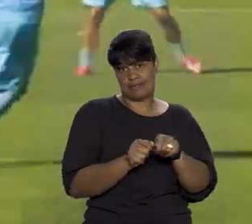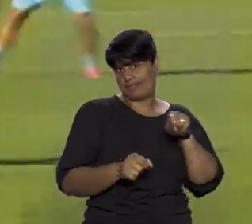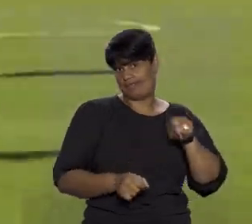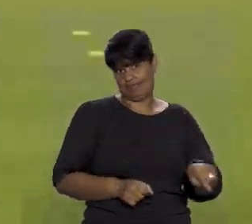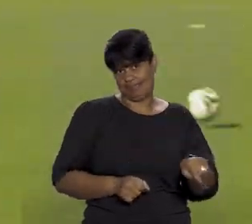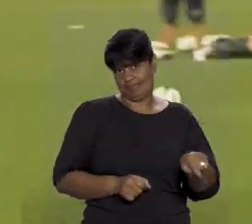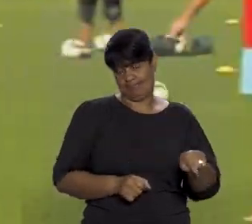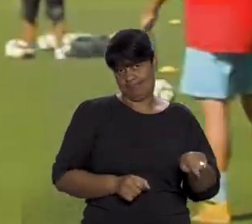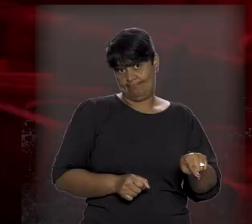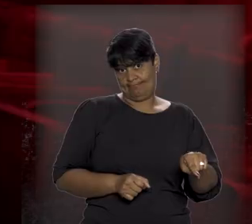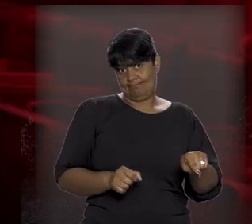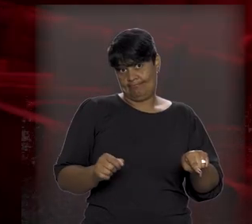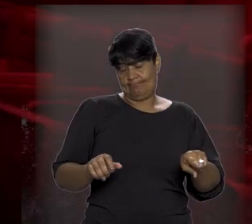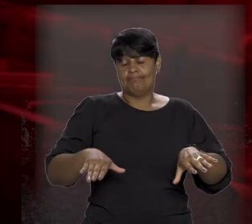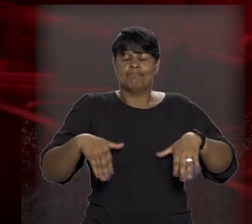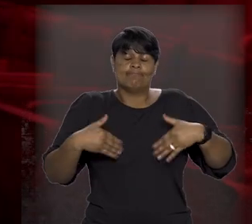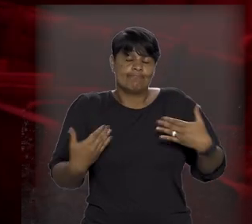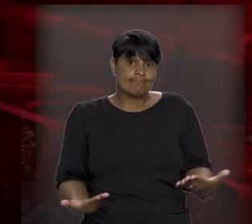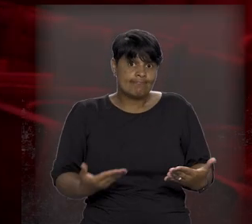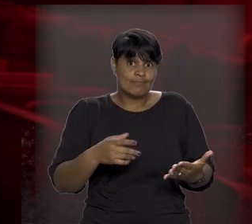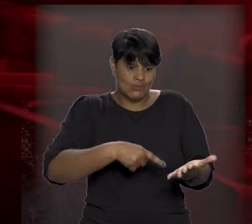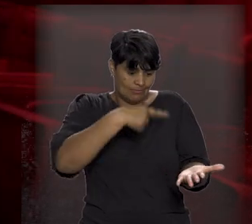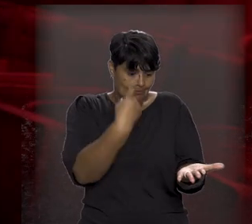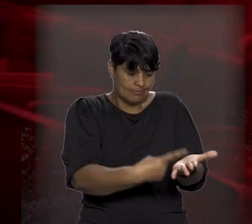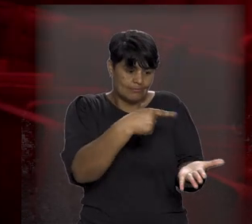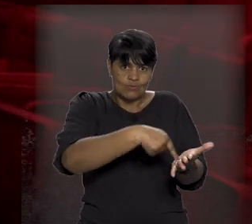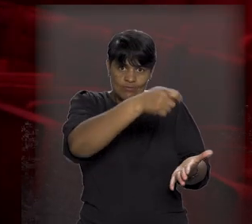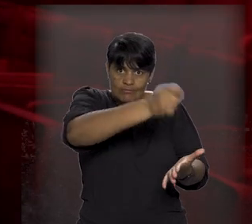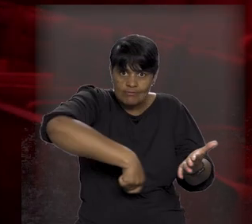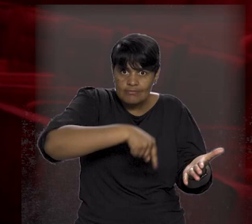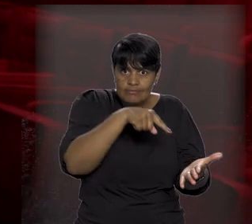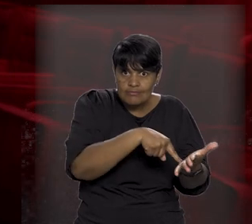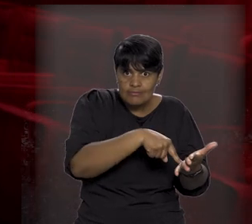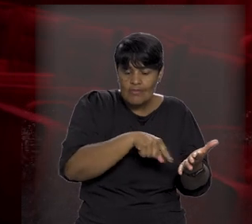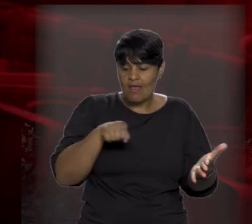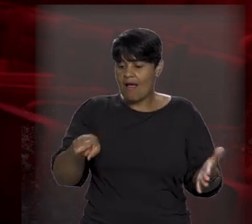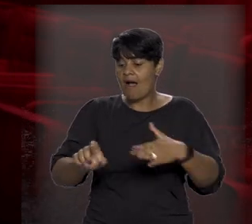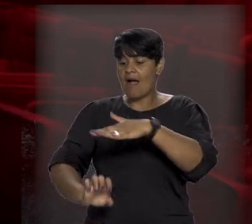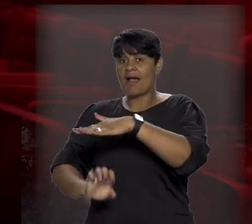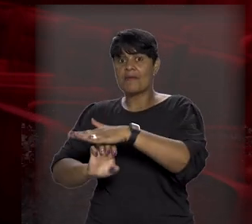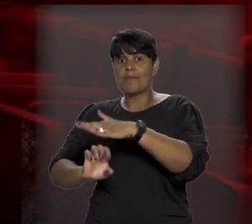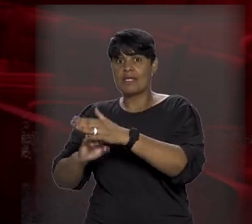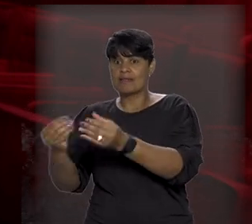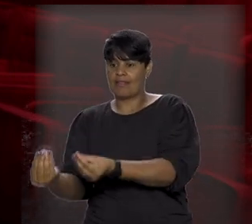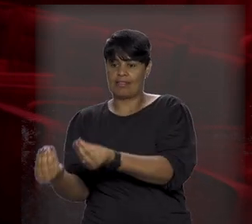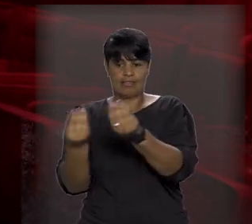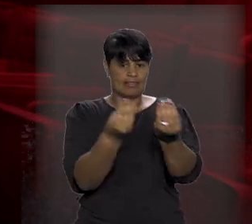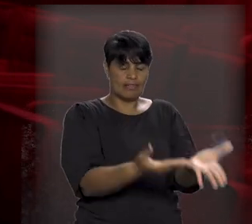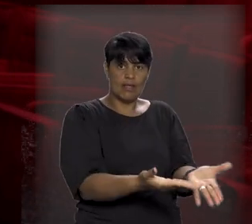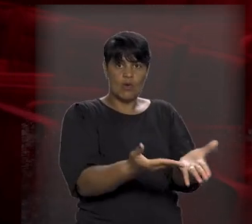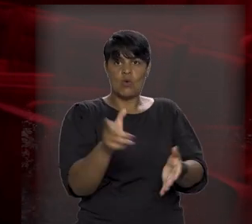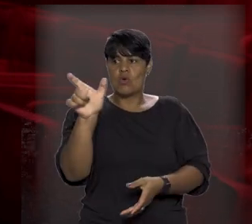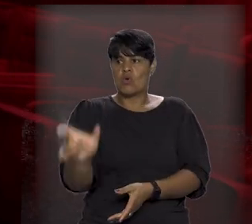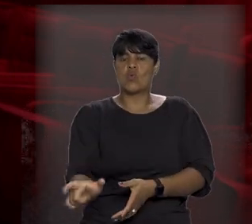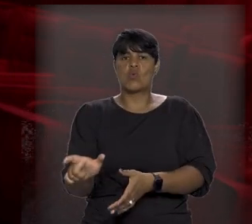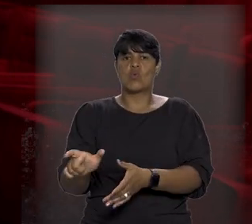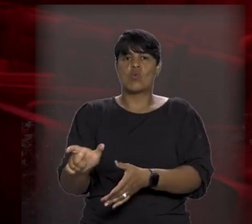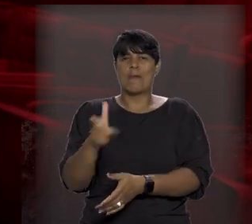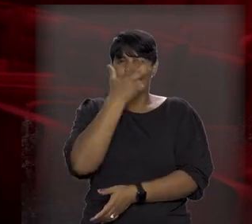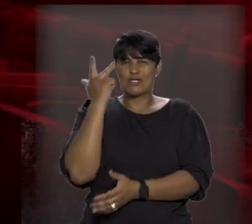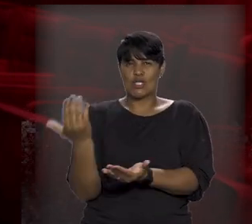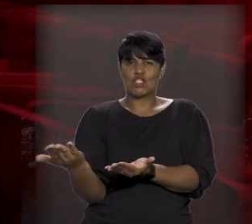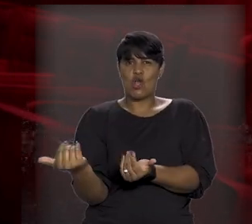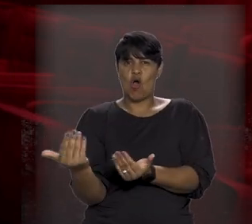o time em contratos por meio desse termo de compromisso a empresa indicou o Cruzeiro um jovem atacante Em